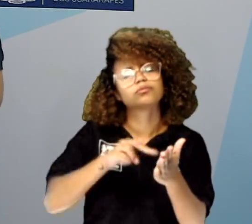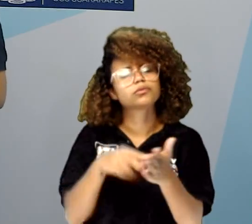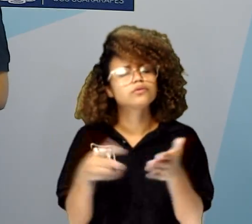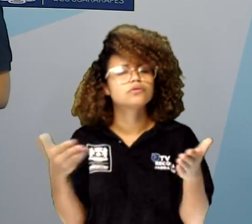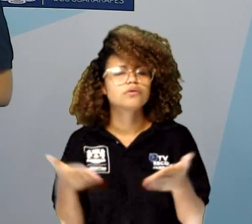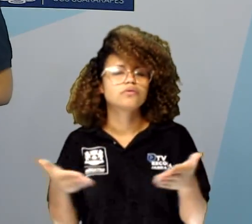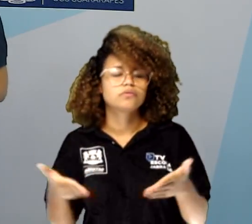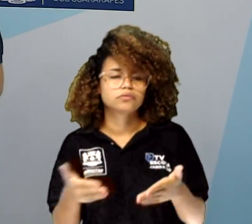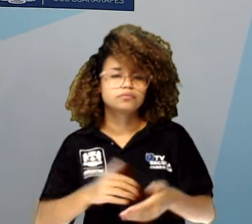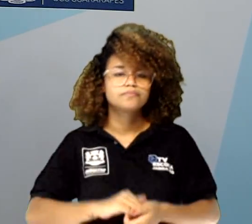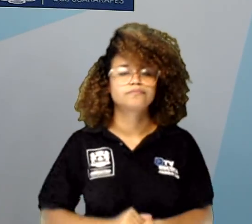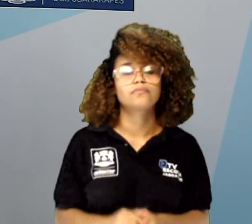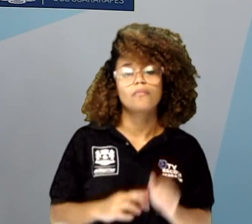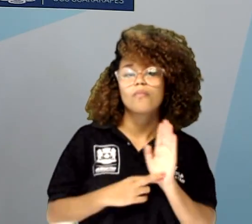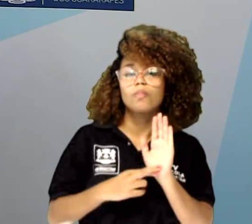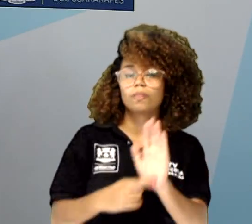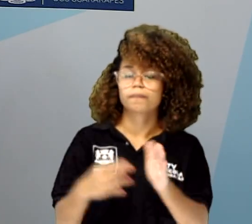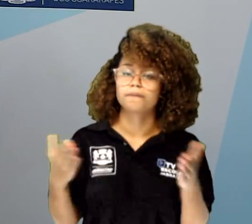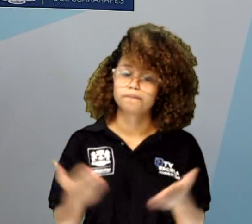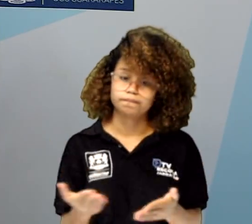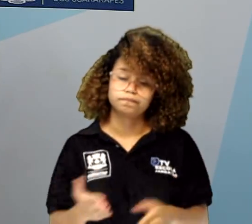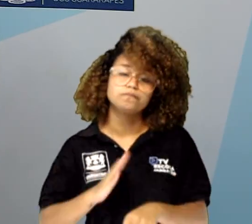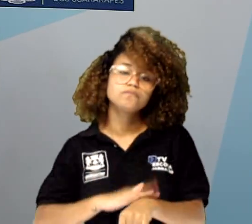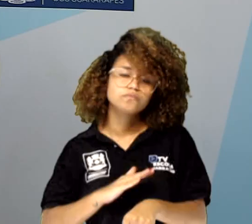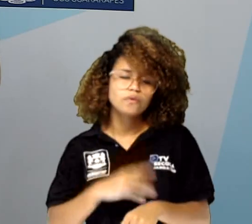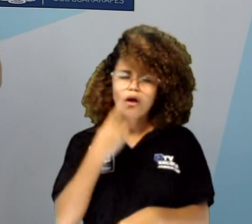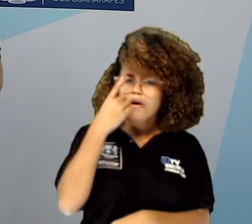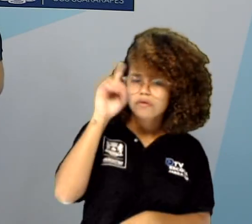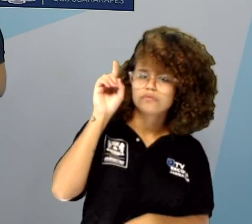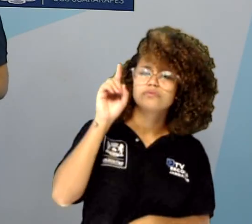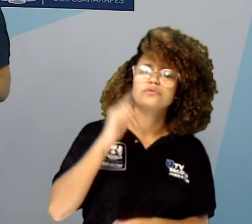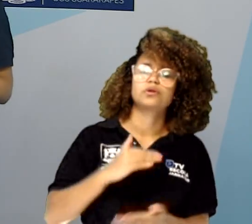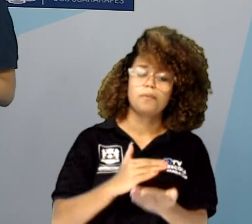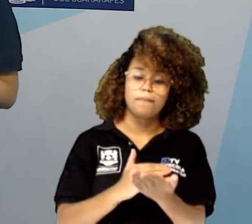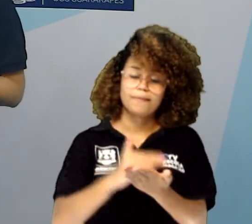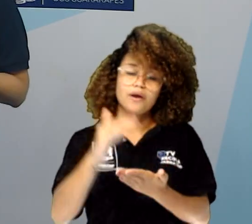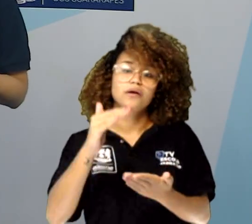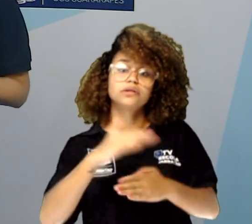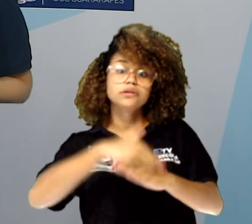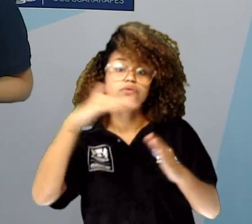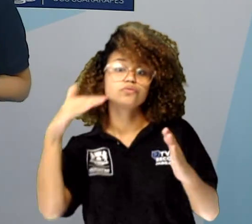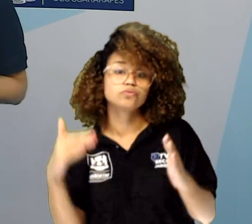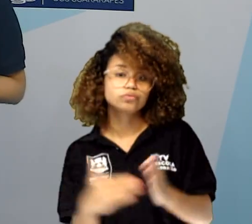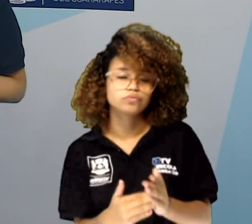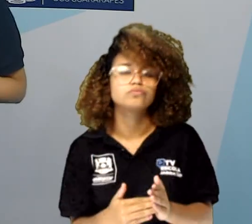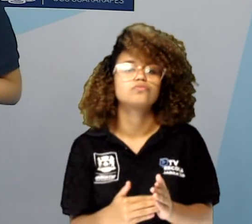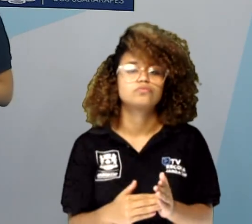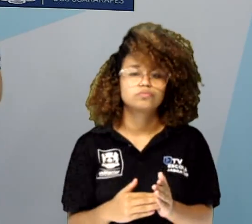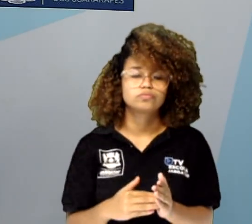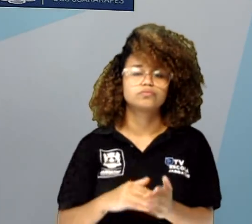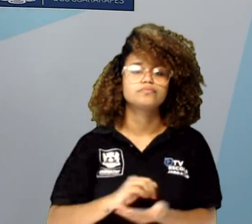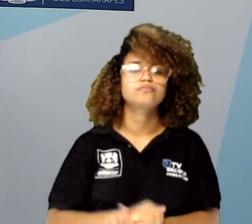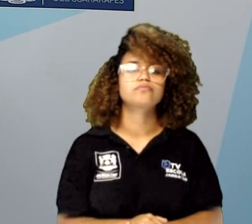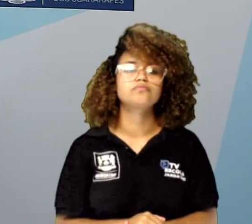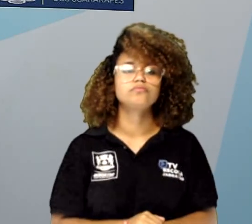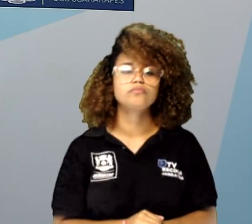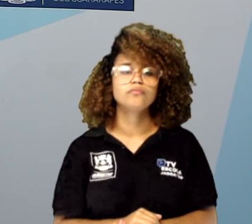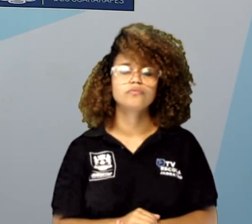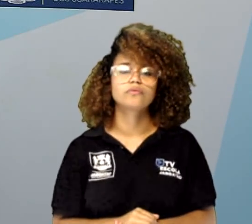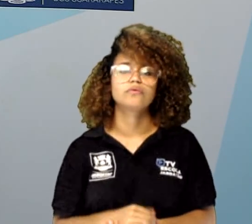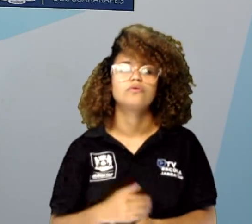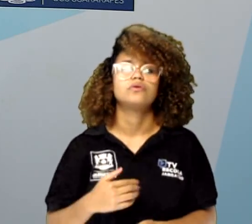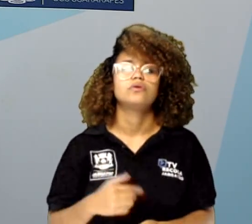momento? A fração está representando nesse momento a ideia de parte e todo. A leitura que a gente vai ter, ó, é a